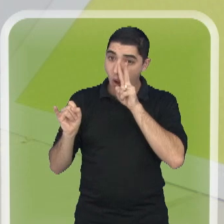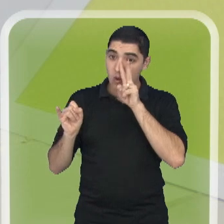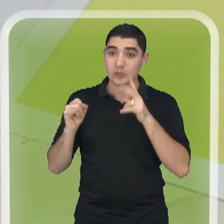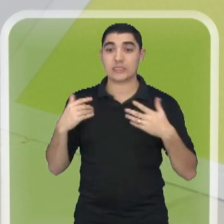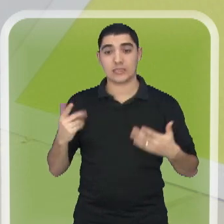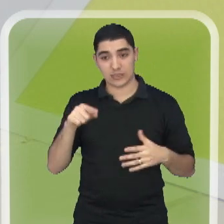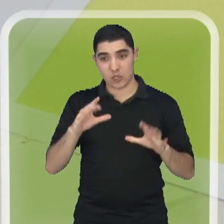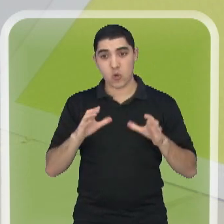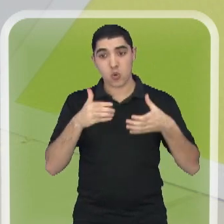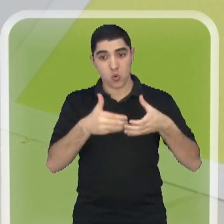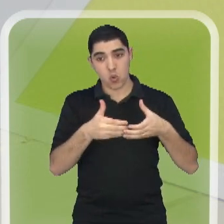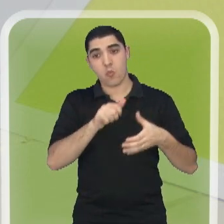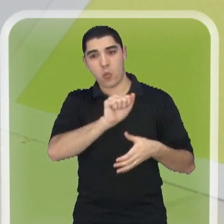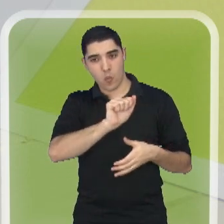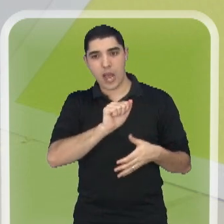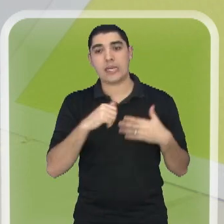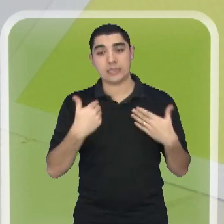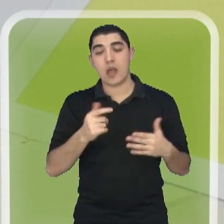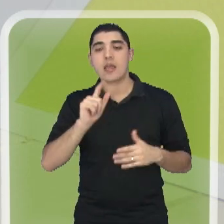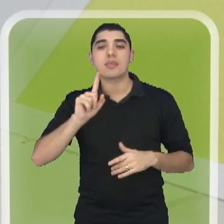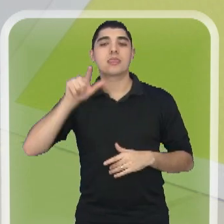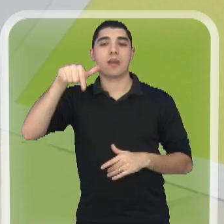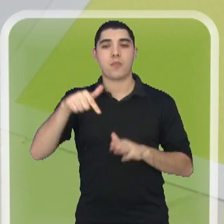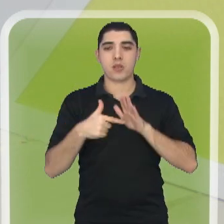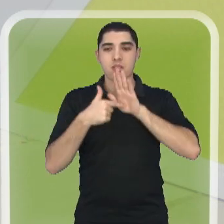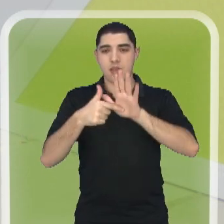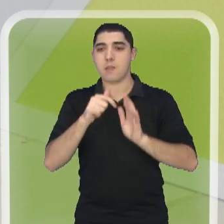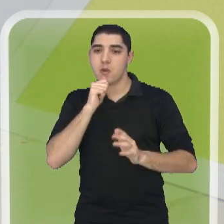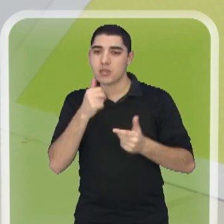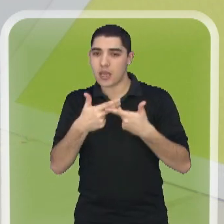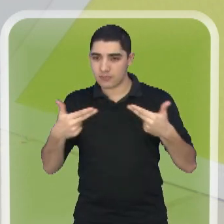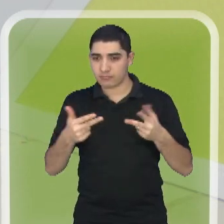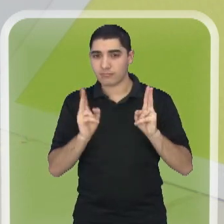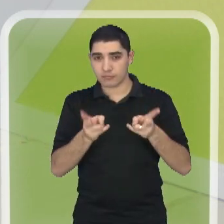grupo A, e a gente vai destacar muito para você ainda futebol feminino,